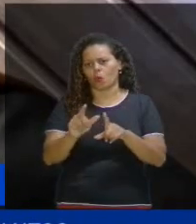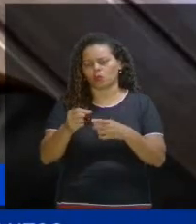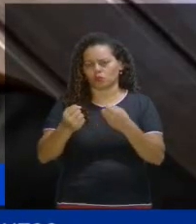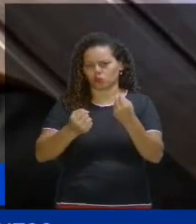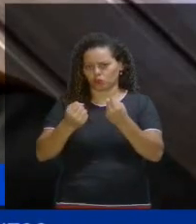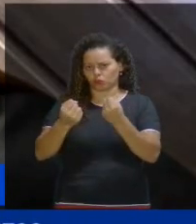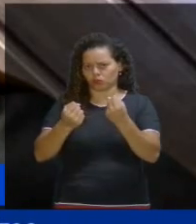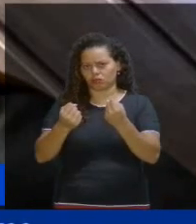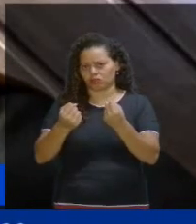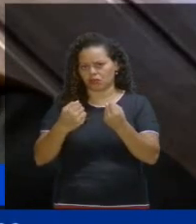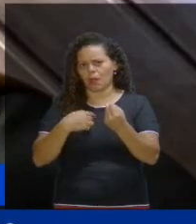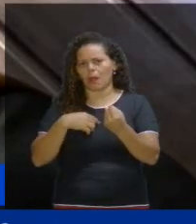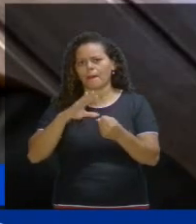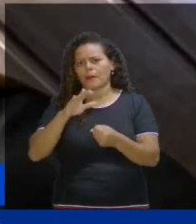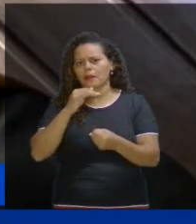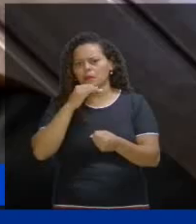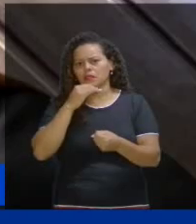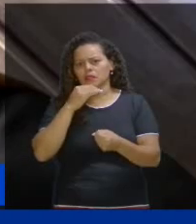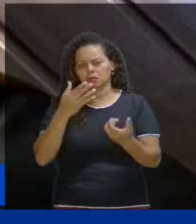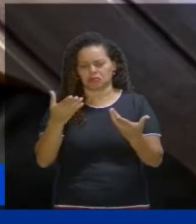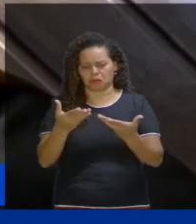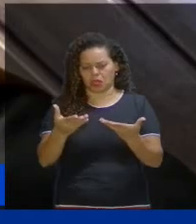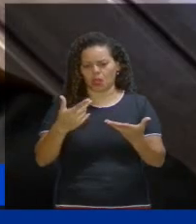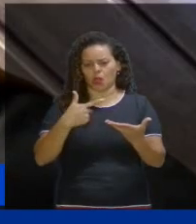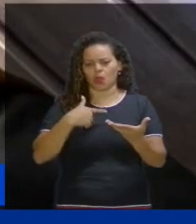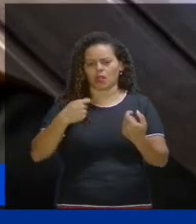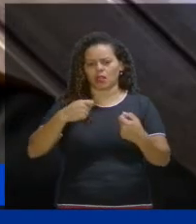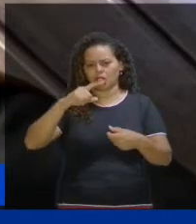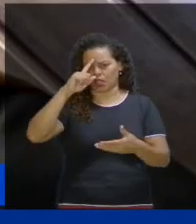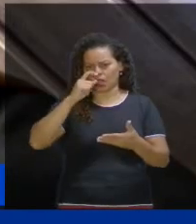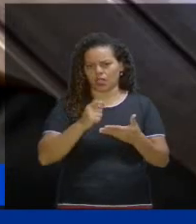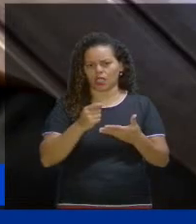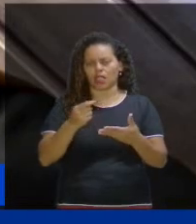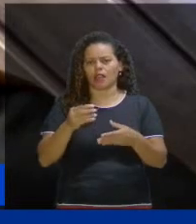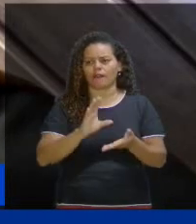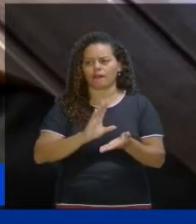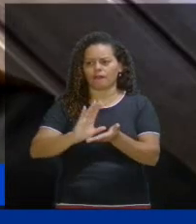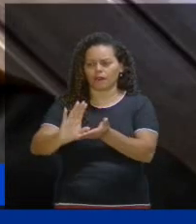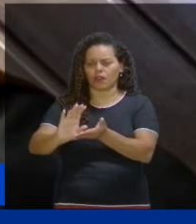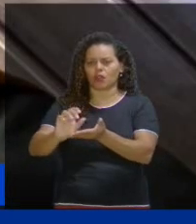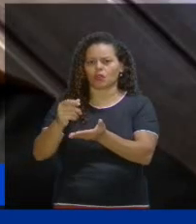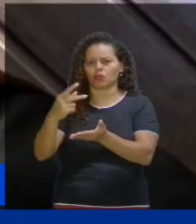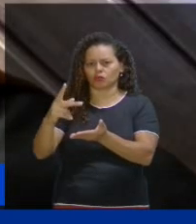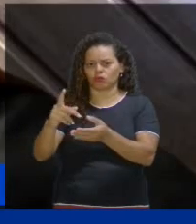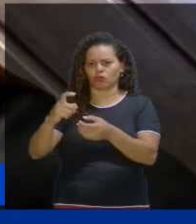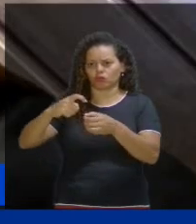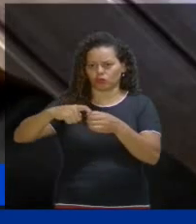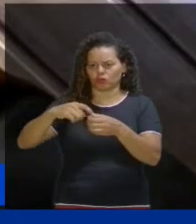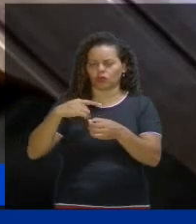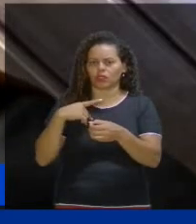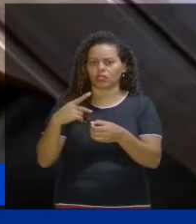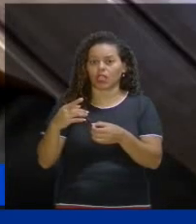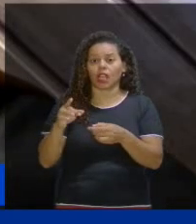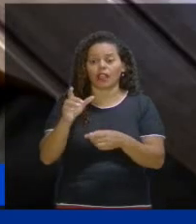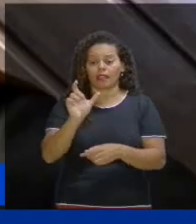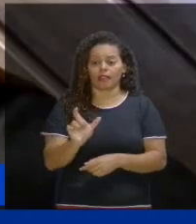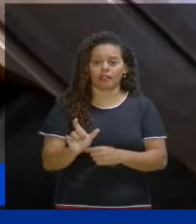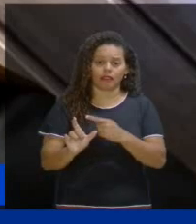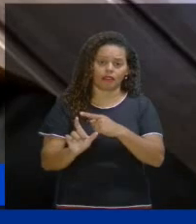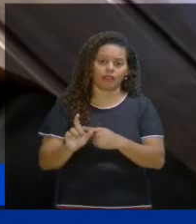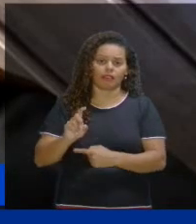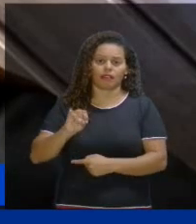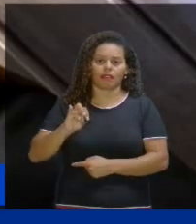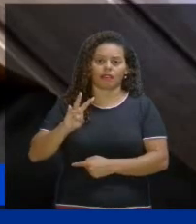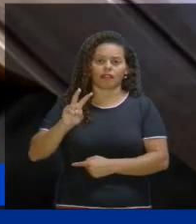a impropriedade não enseja por si só a determinação de restituição do valor pelo então candidato,